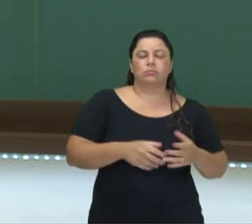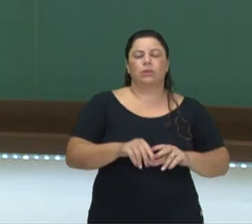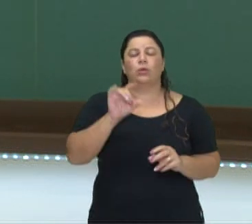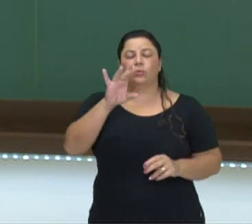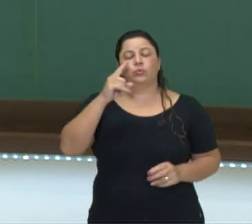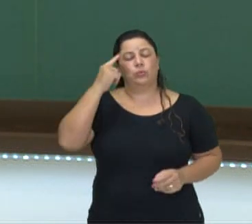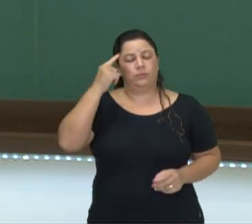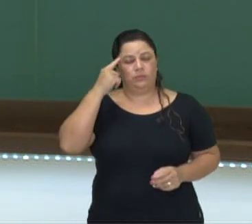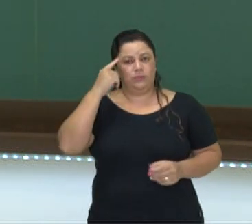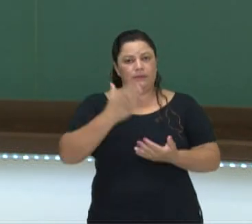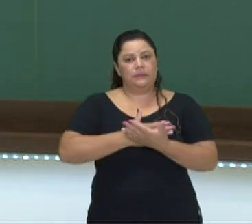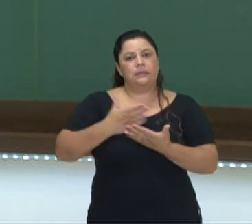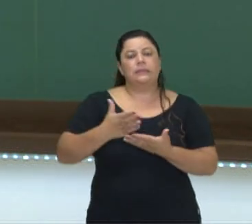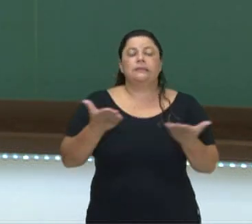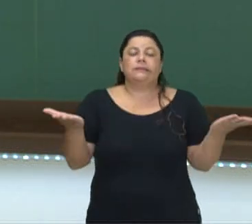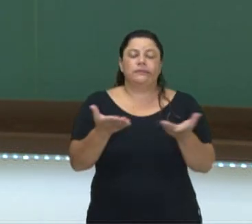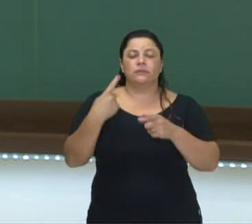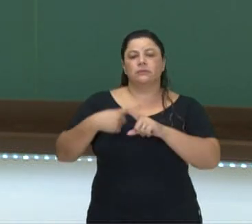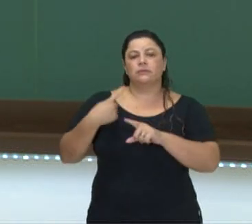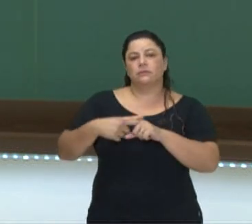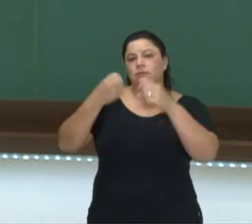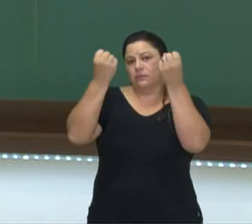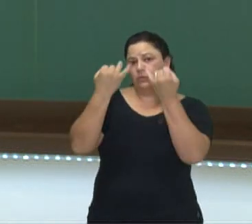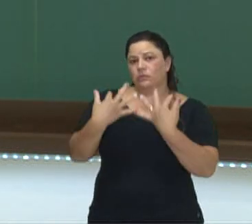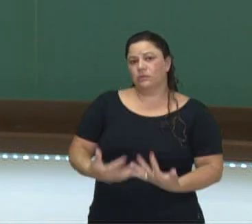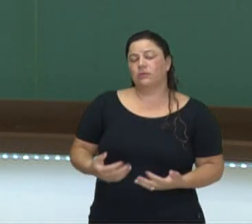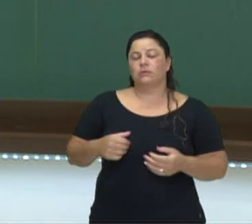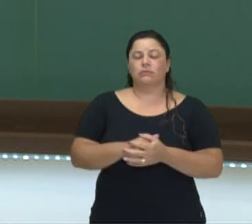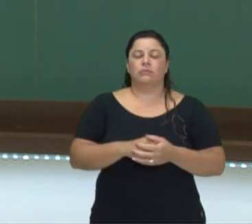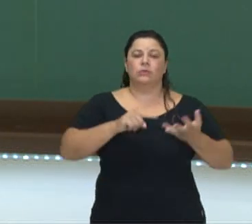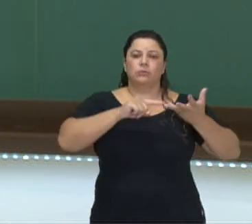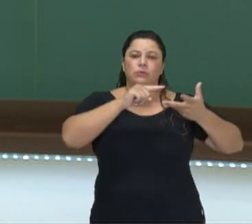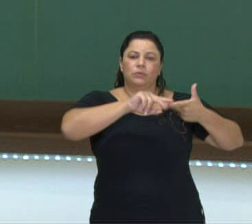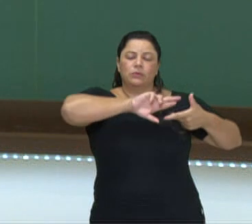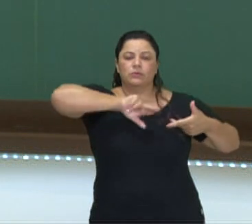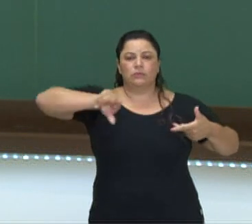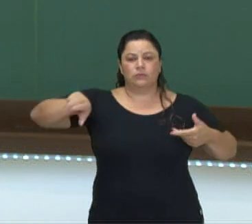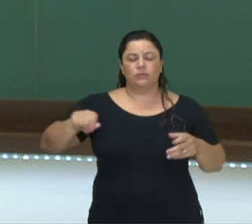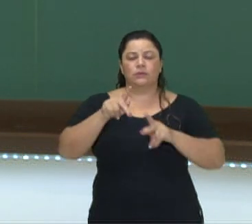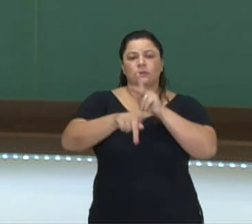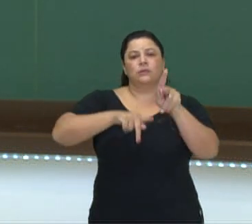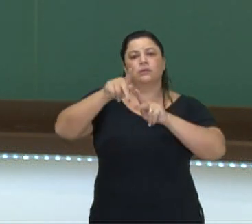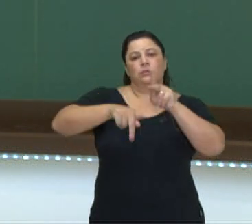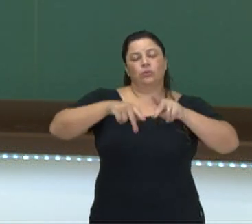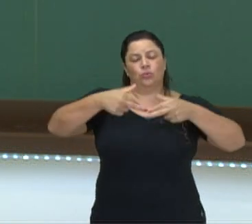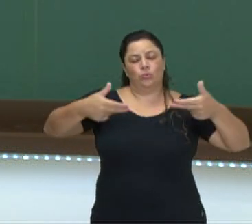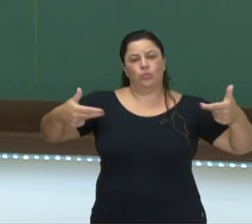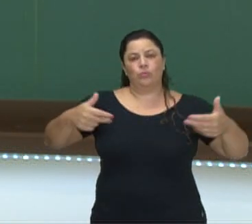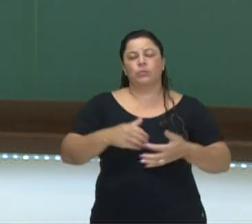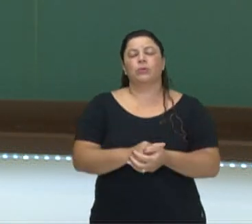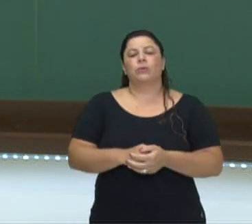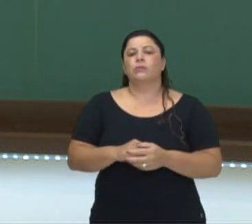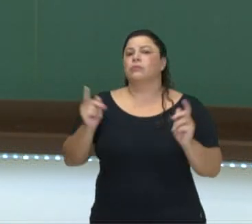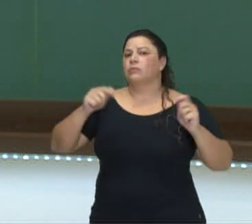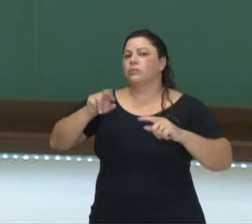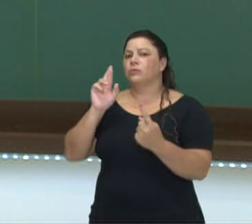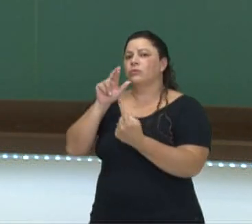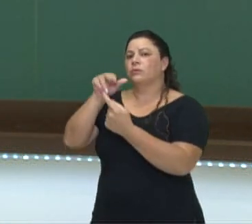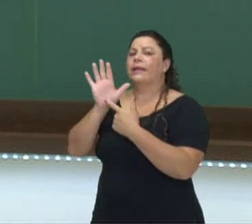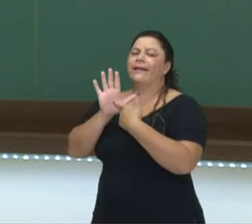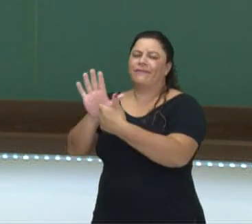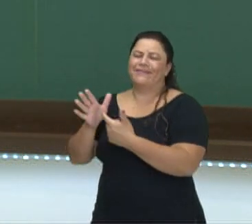pensar nesse início, porque quando eu falo de diversidade da população, eu estou me referindo